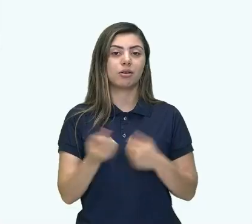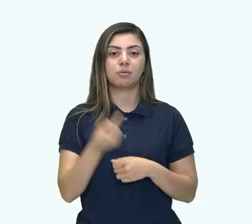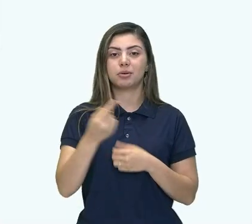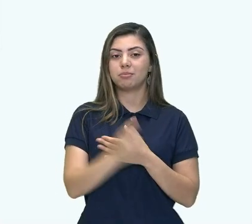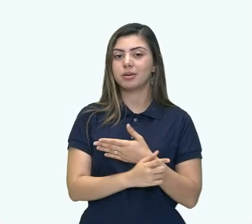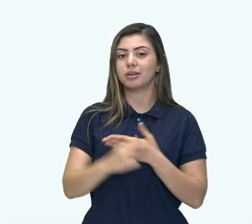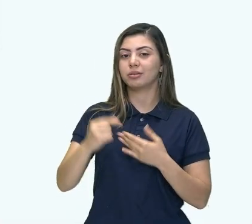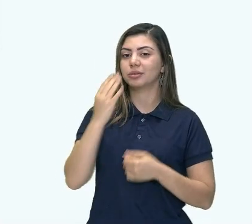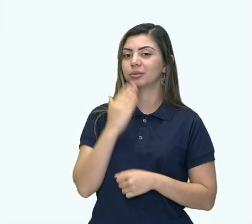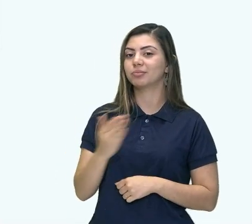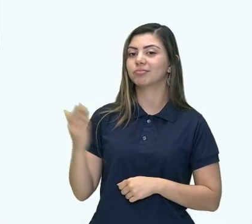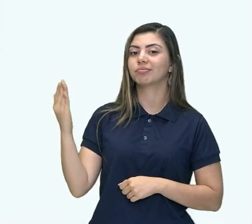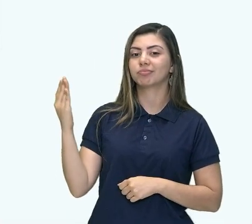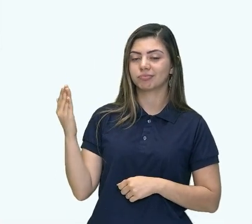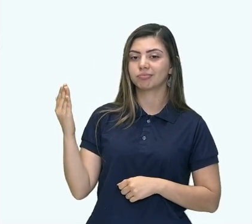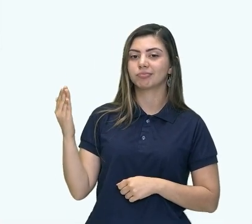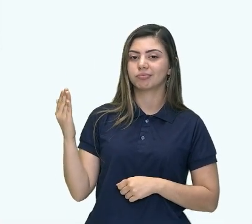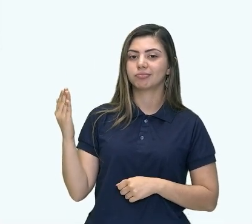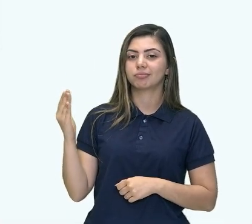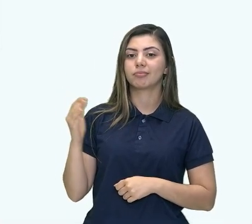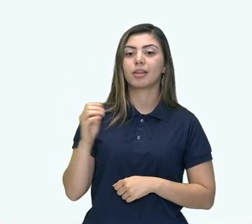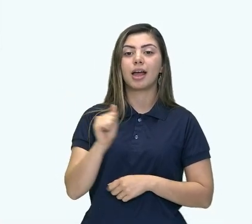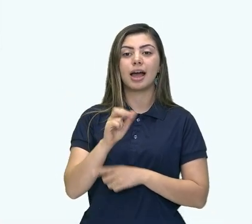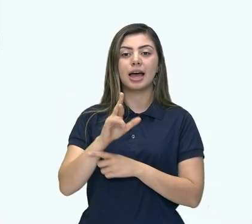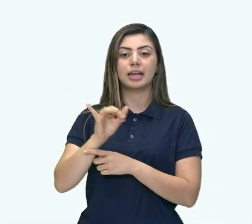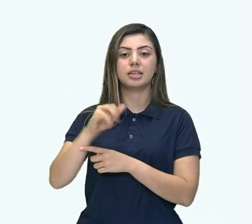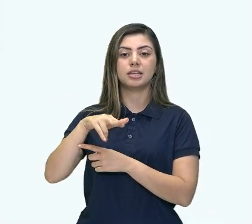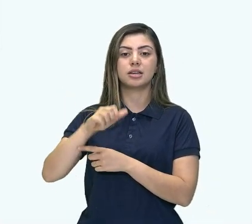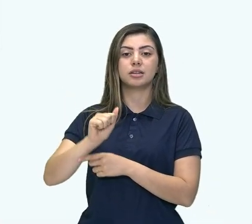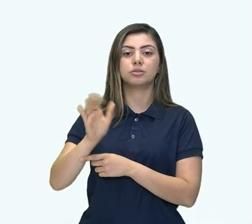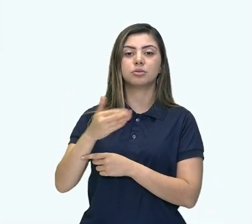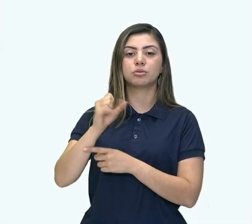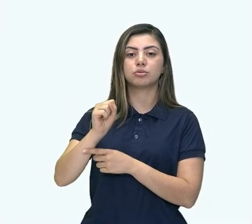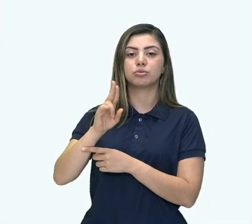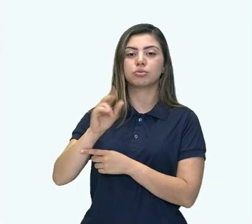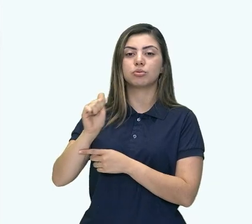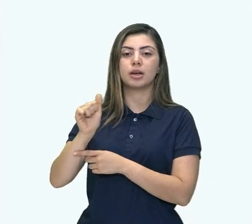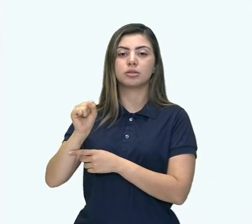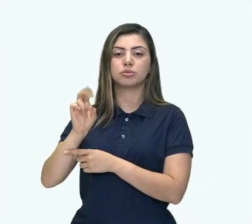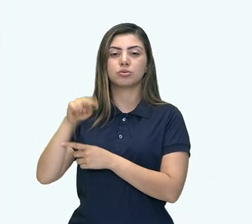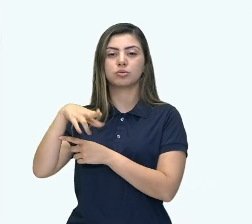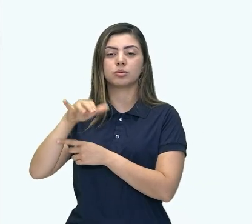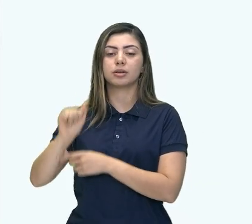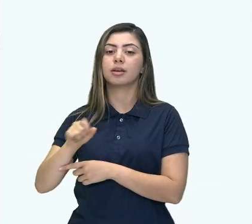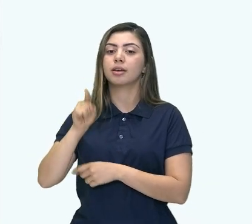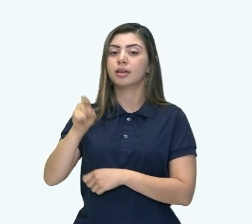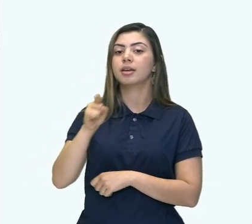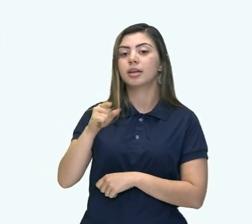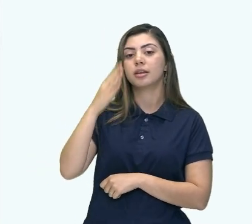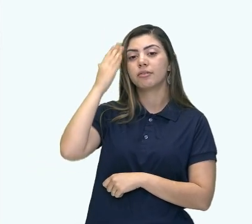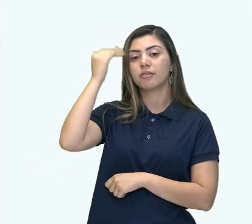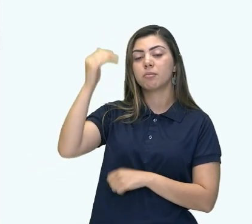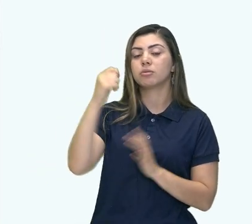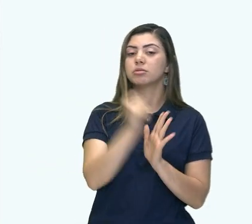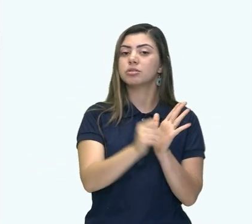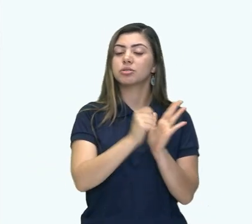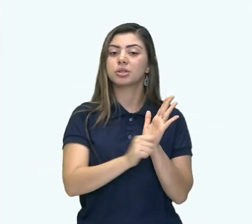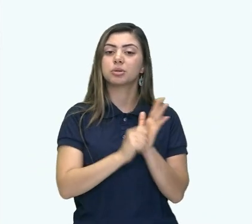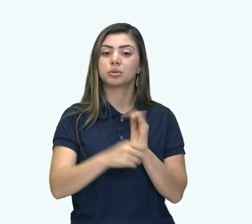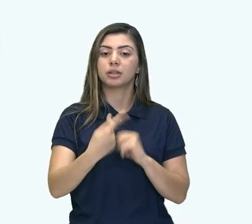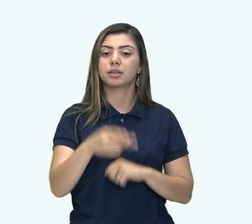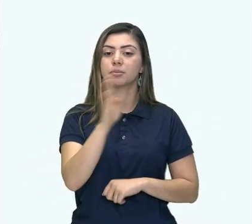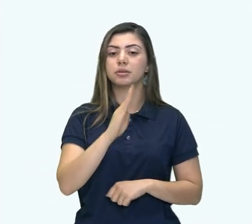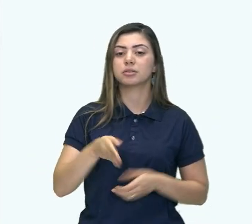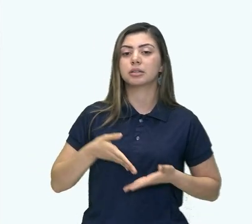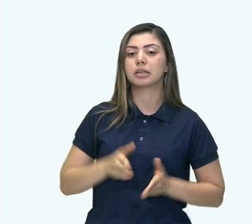acompanhem comigo. Nós temos aí o Ariano Suassuna, né? Ele é conhecido como escritor brasileiro, nasceu